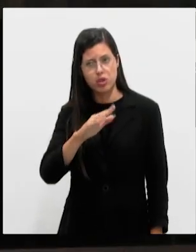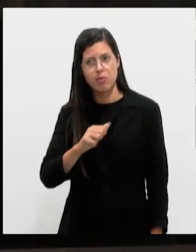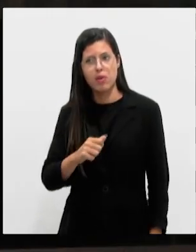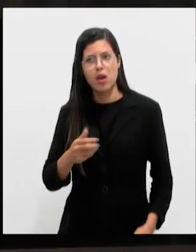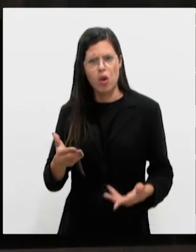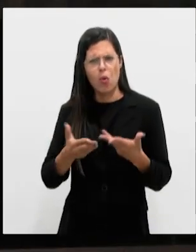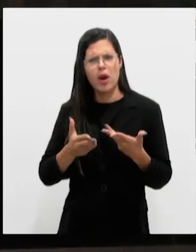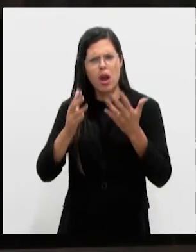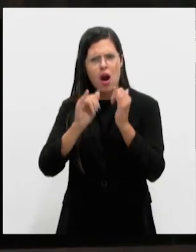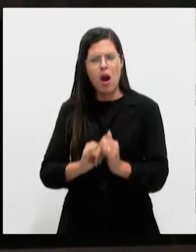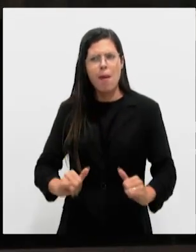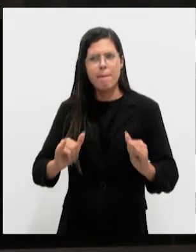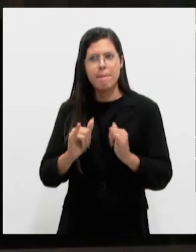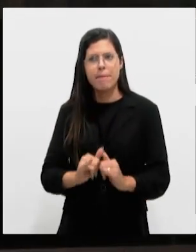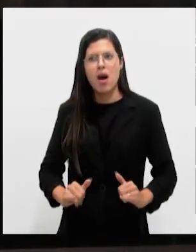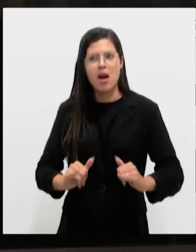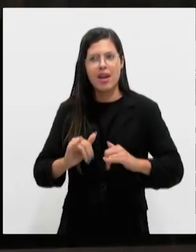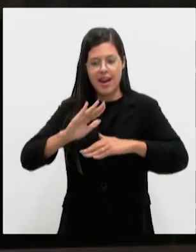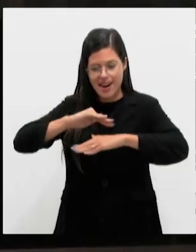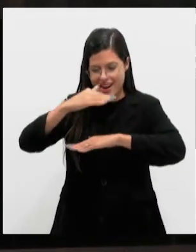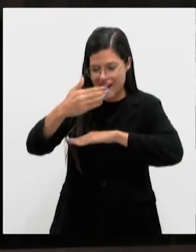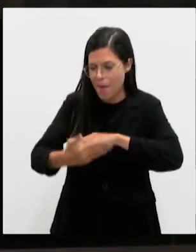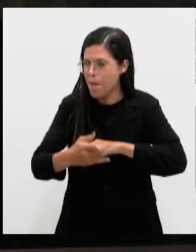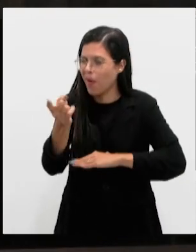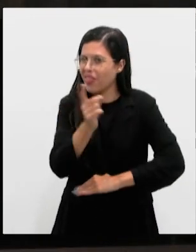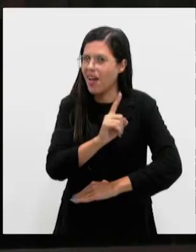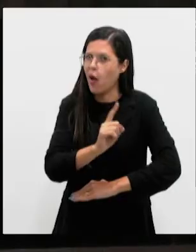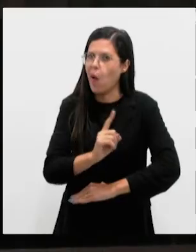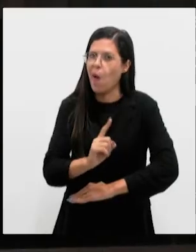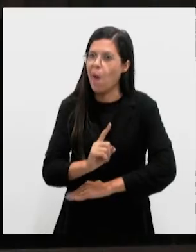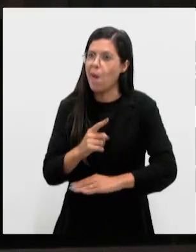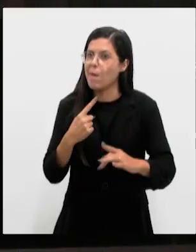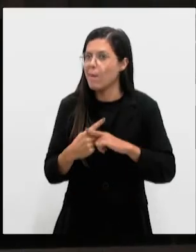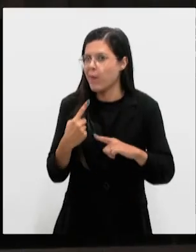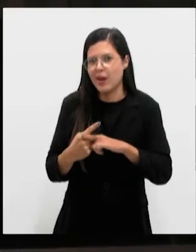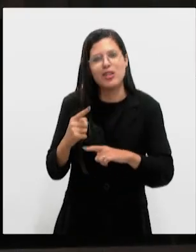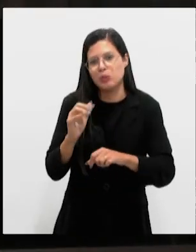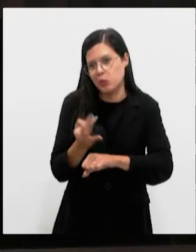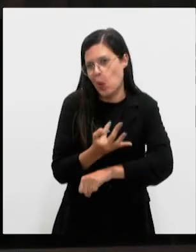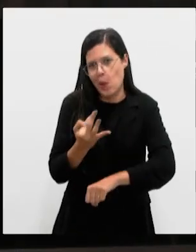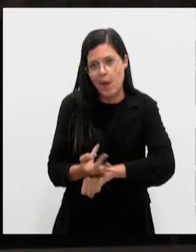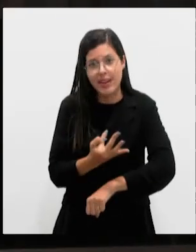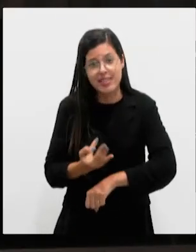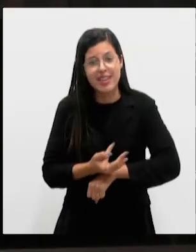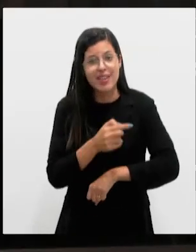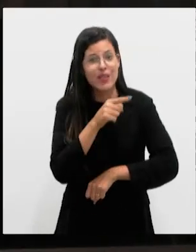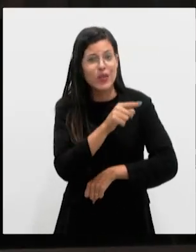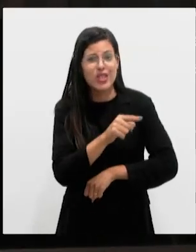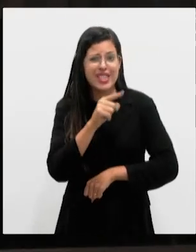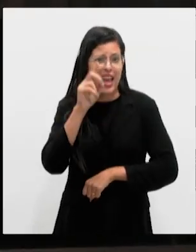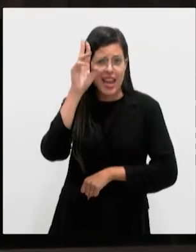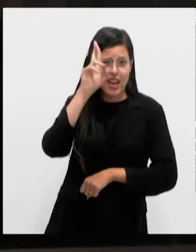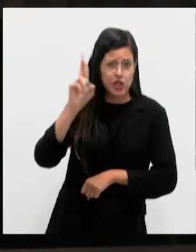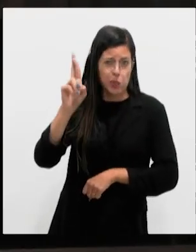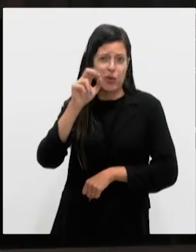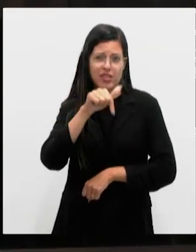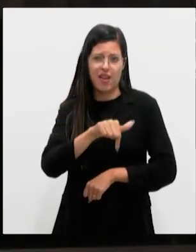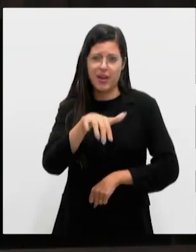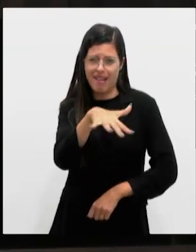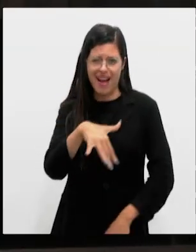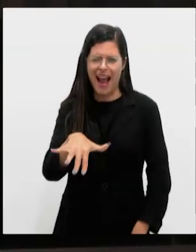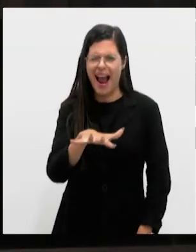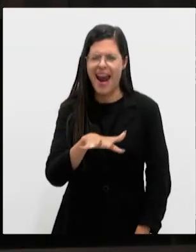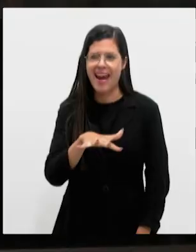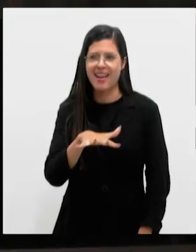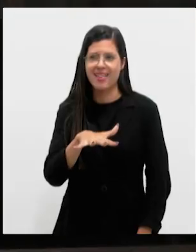uma campanha quebra-molas não, ou então Sepitiba não, porque ninguém aguenta. E a senhora é dona daquela área. Aqui